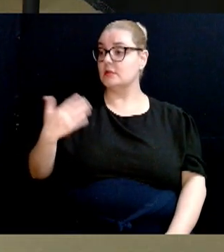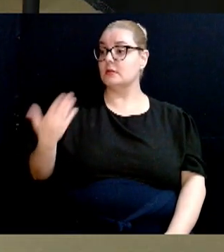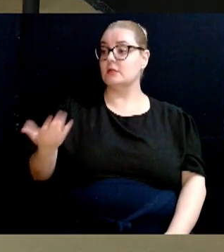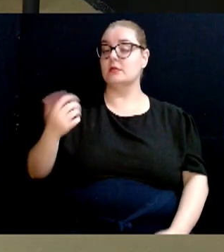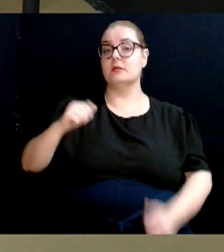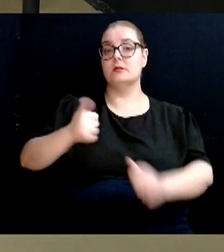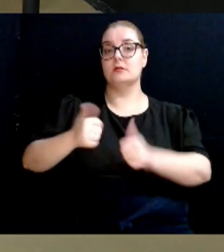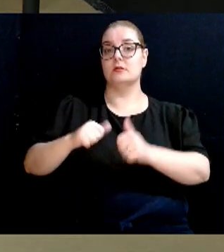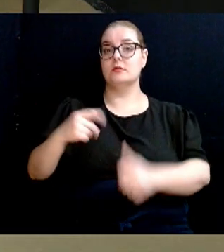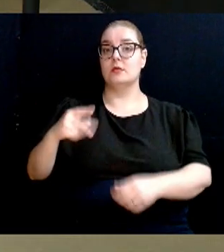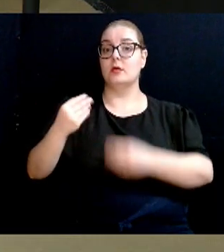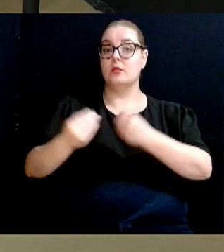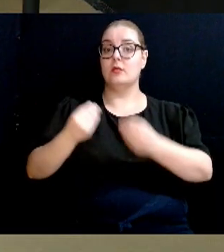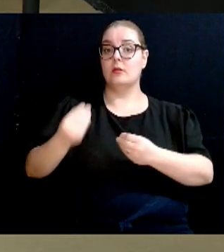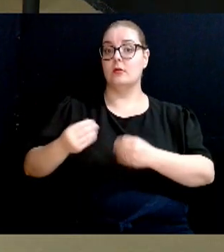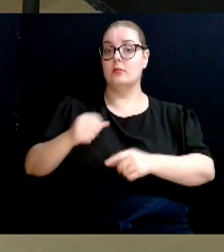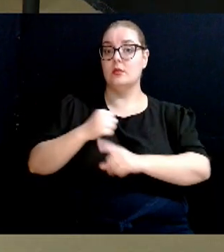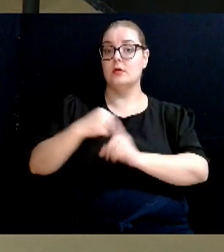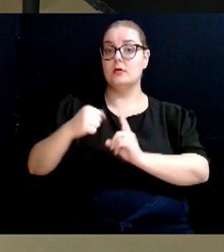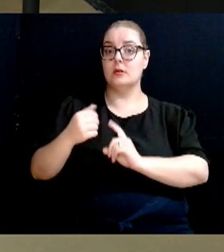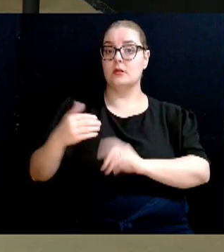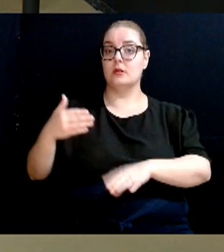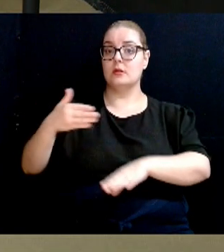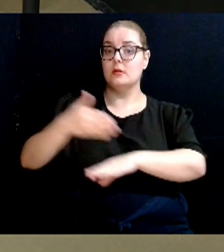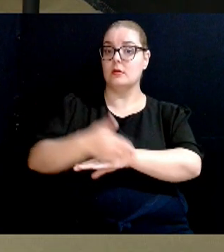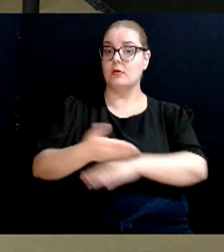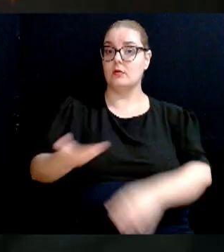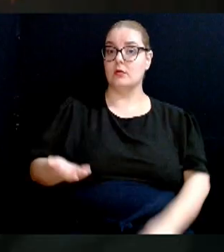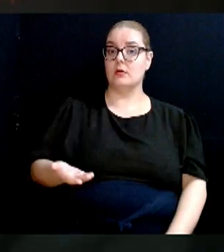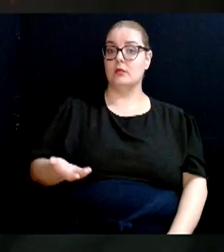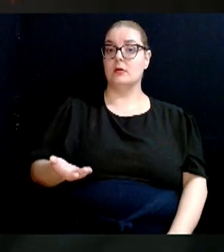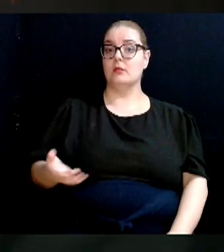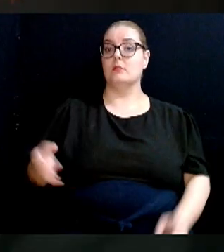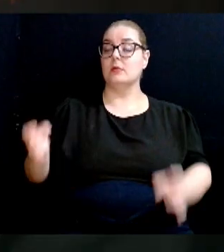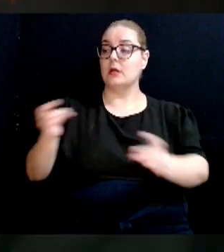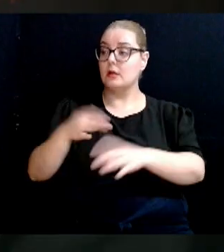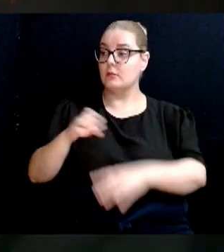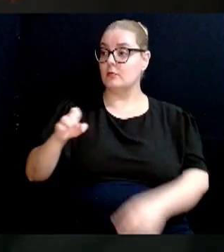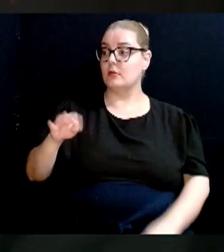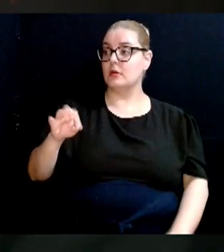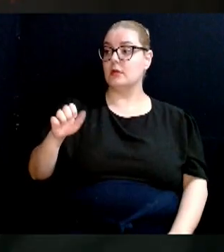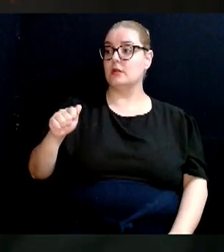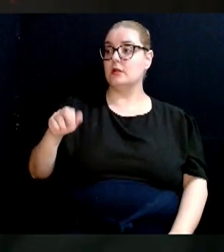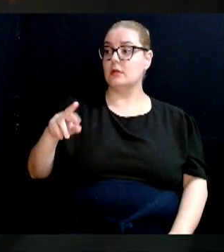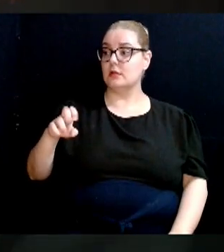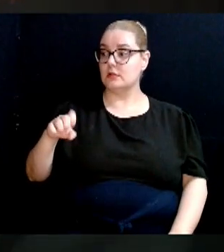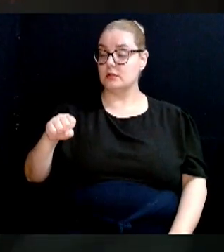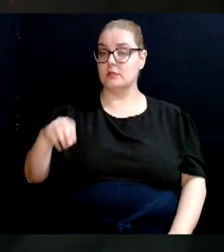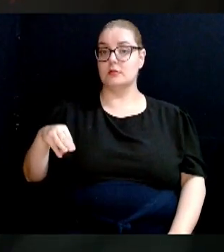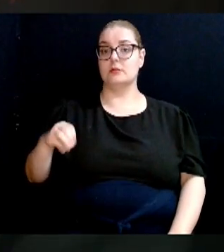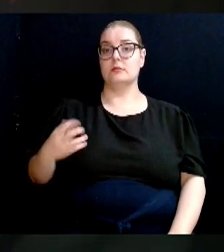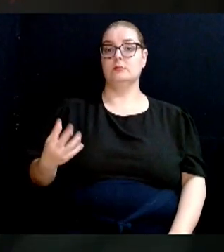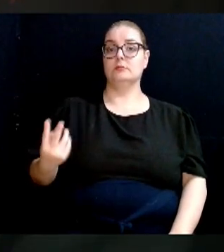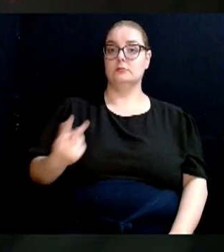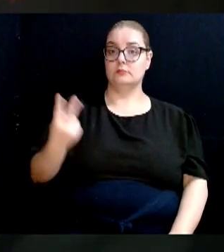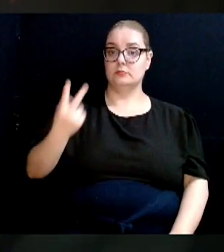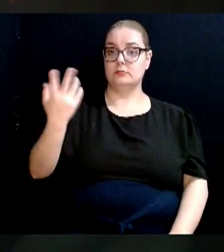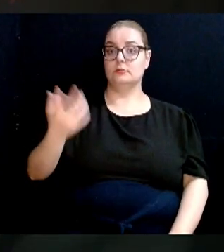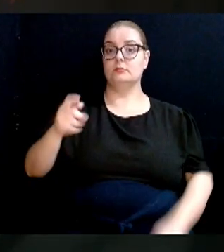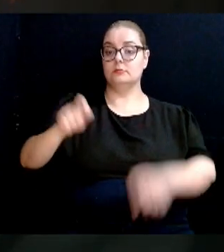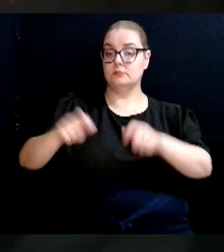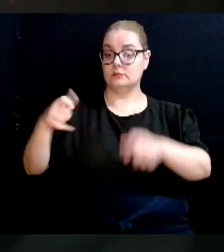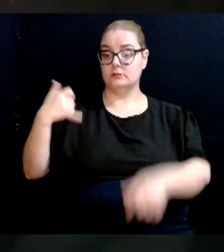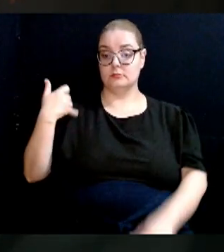pode avançar, né, no combate ao etarismo, na valorização da pessoa 60 a mais? A